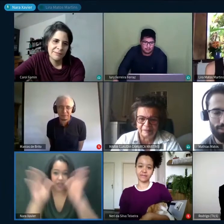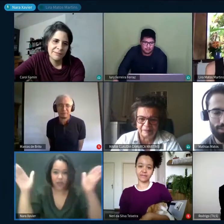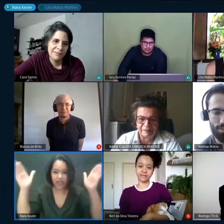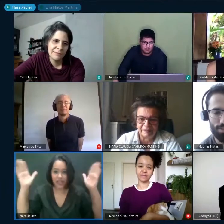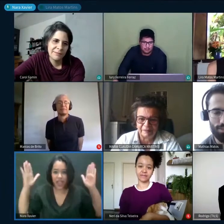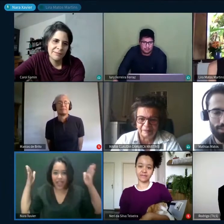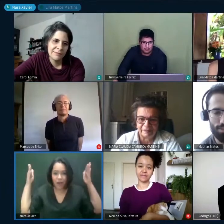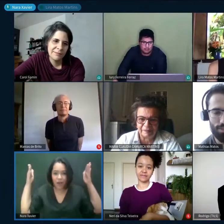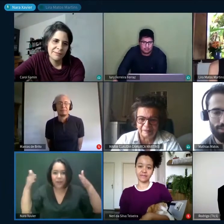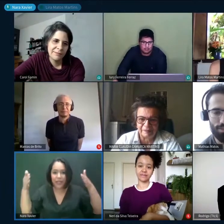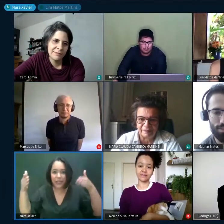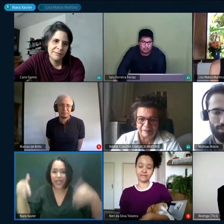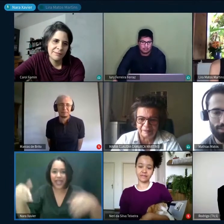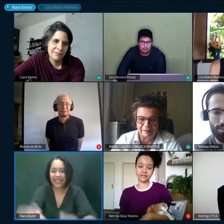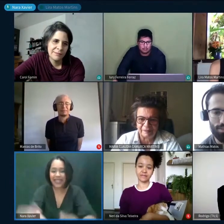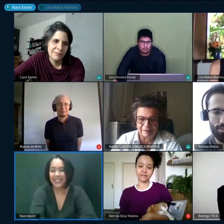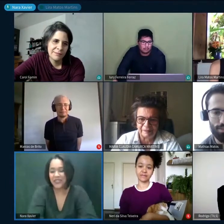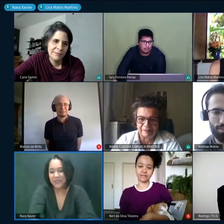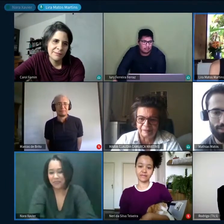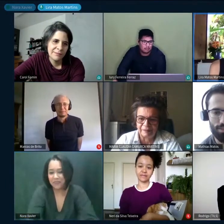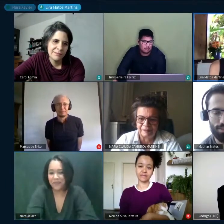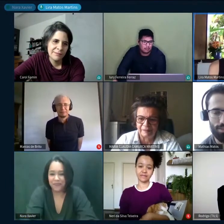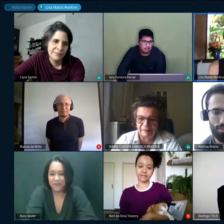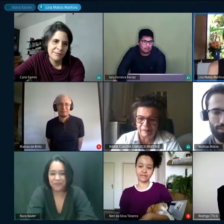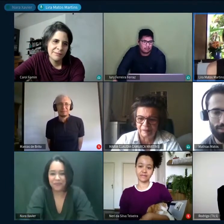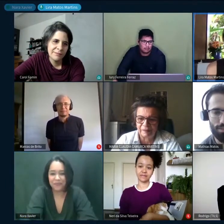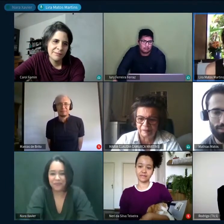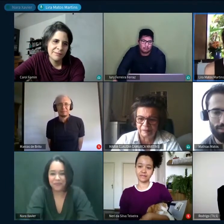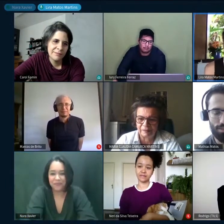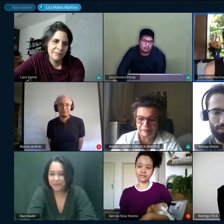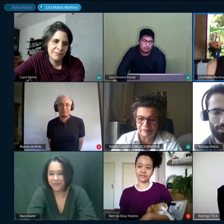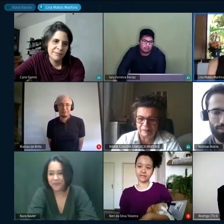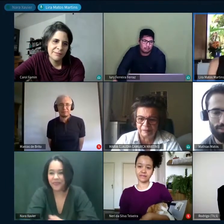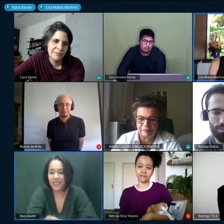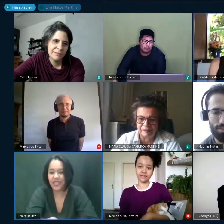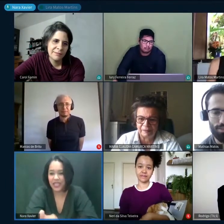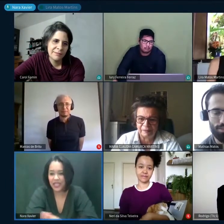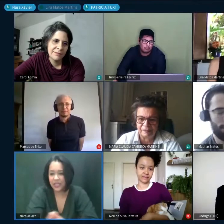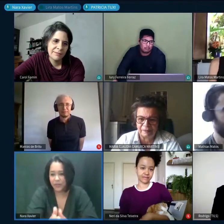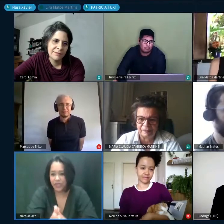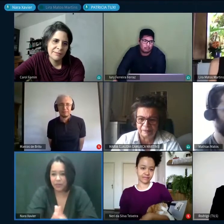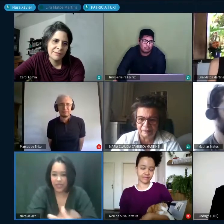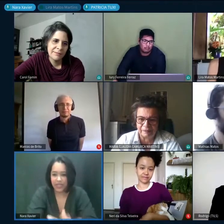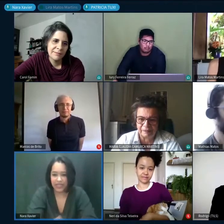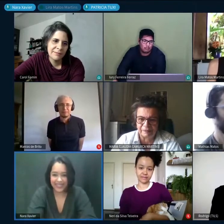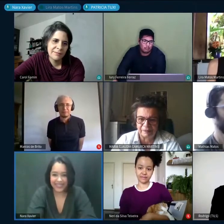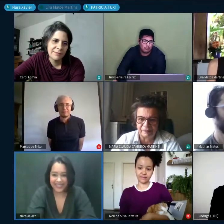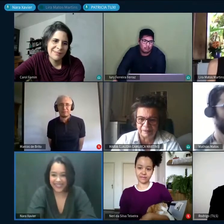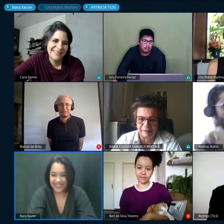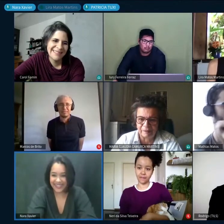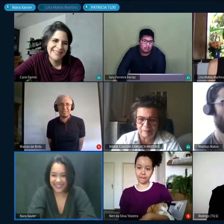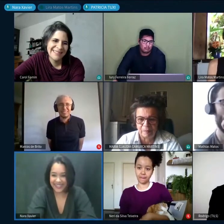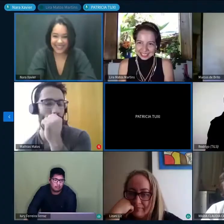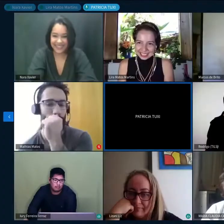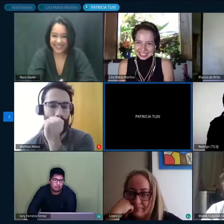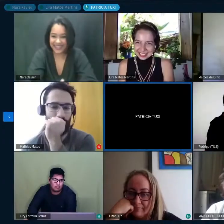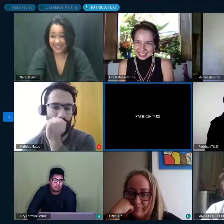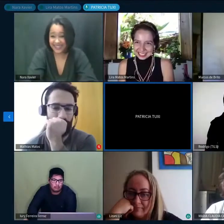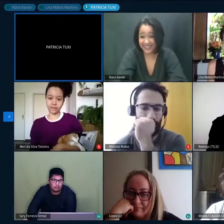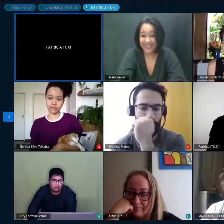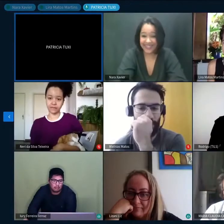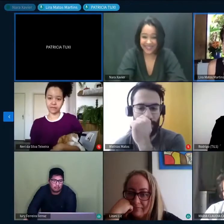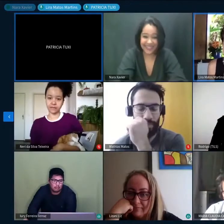a ver, enxergar o caminho, né? E como é que tá a sua pesquisa? Pergunta difícil, Lira, num